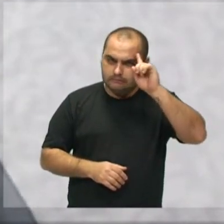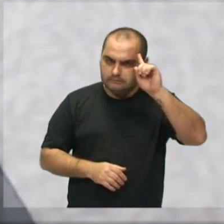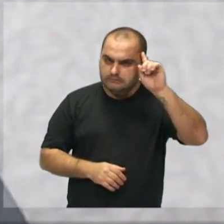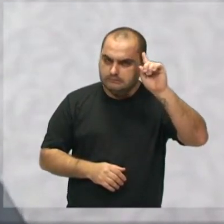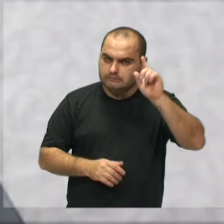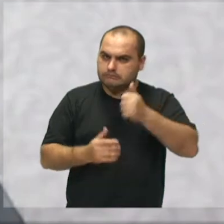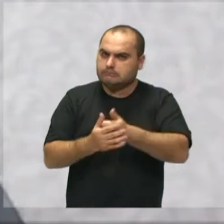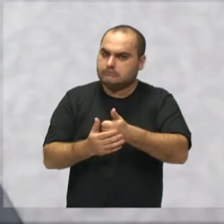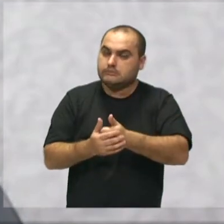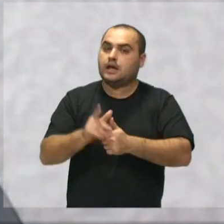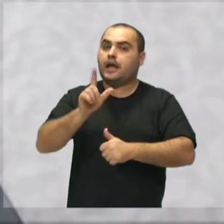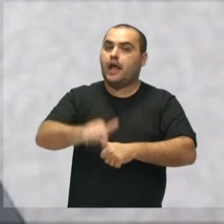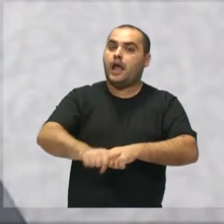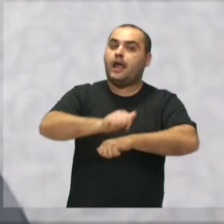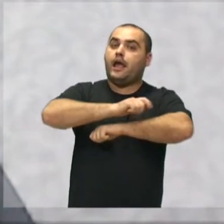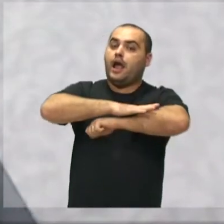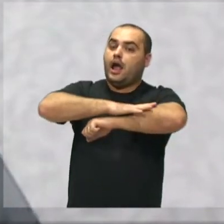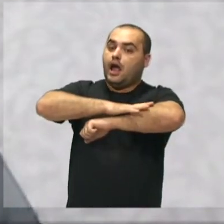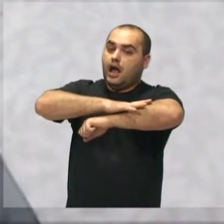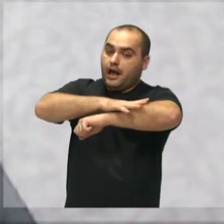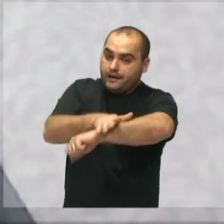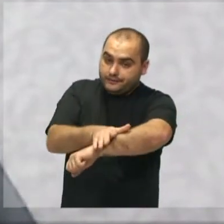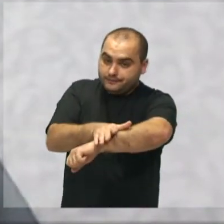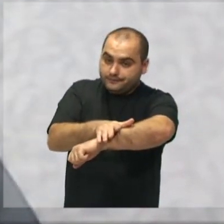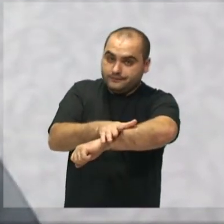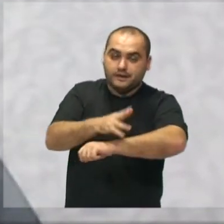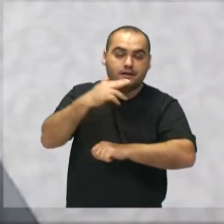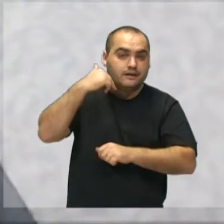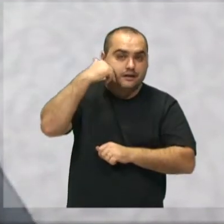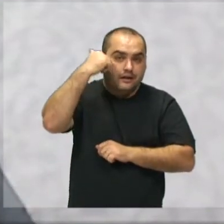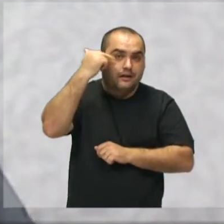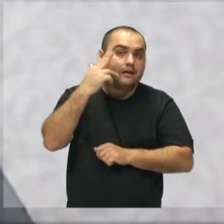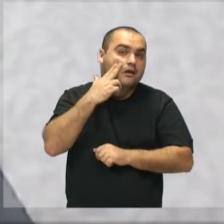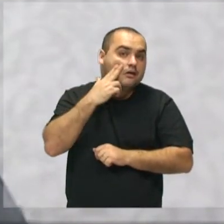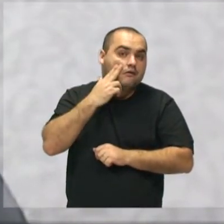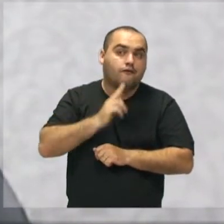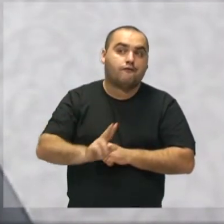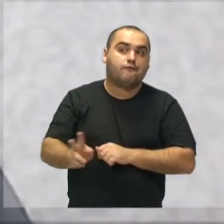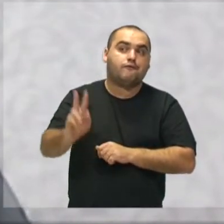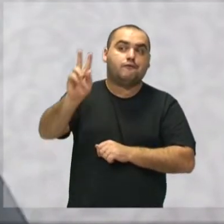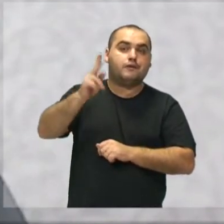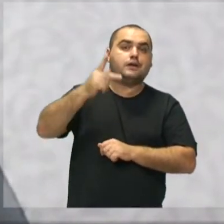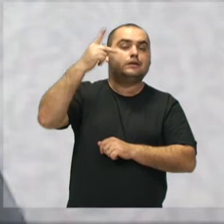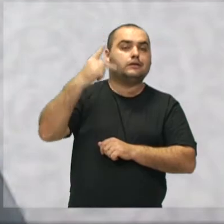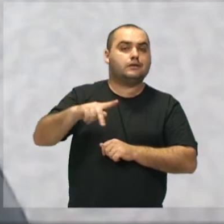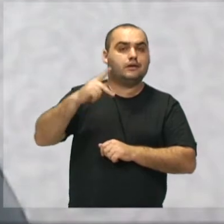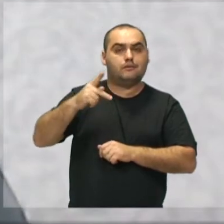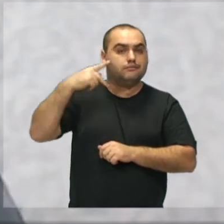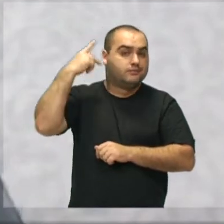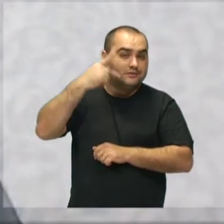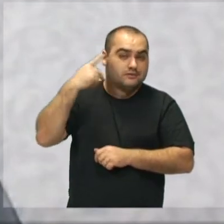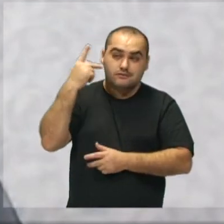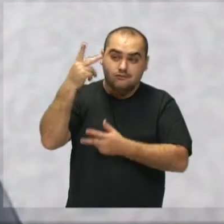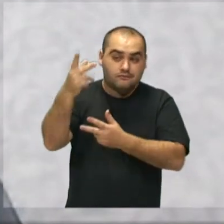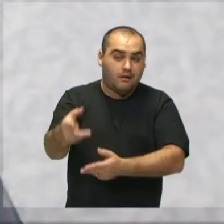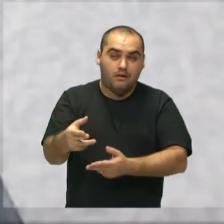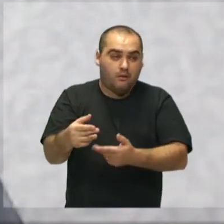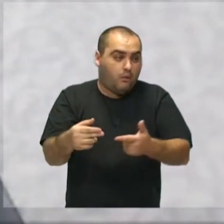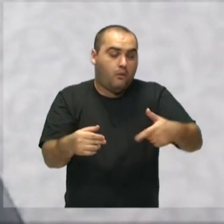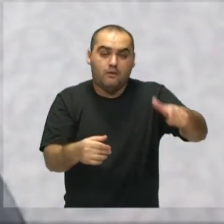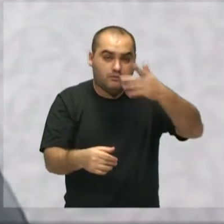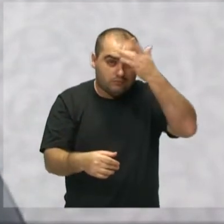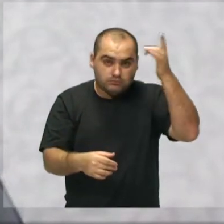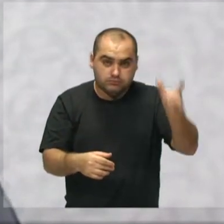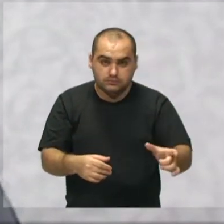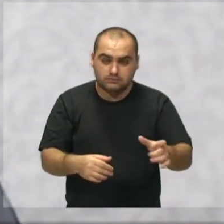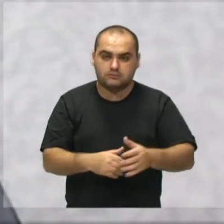sobre o racismo, a identidade dos negros e o seu valor como um valor social político igual a qualquer outro, né? Começou